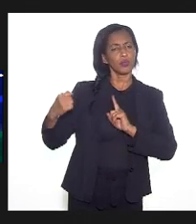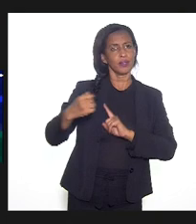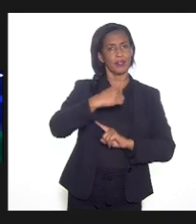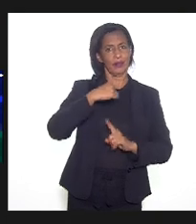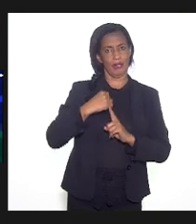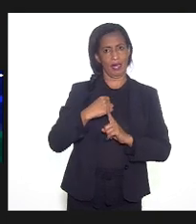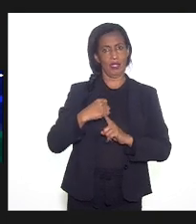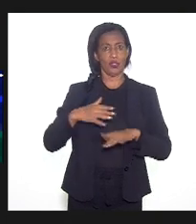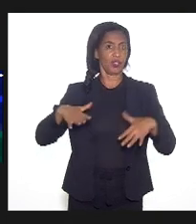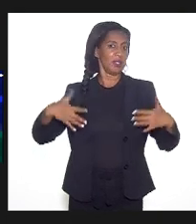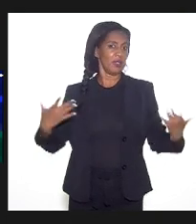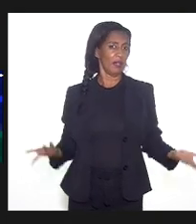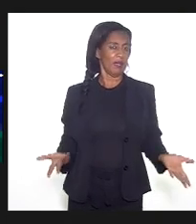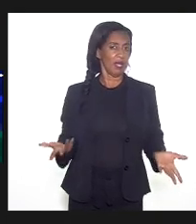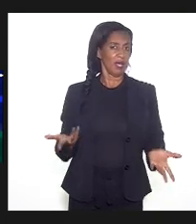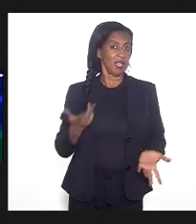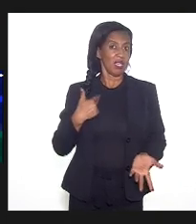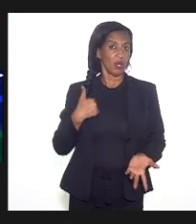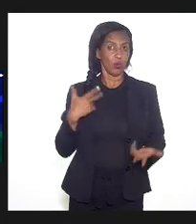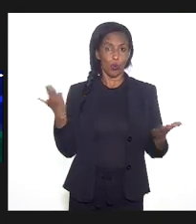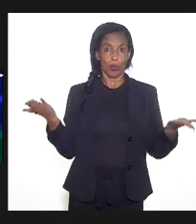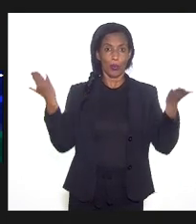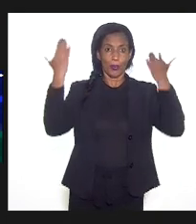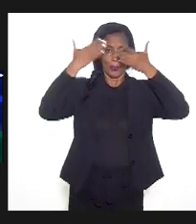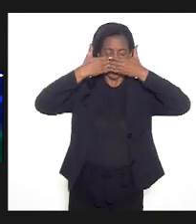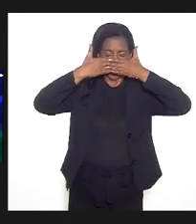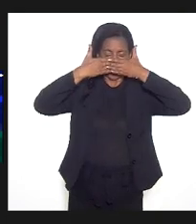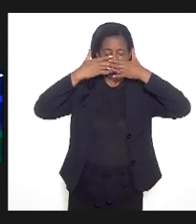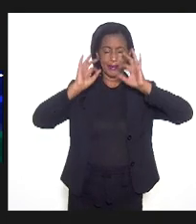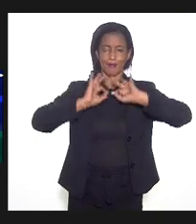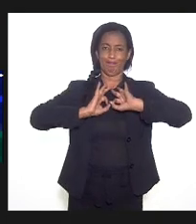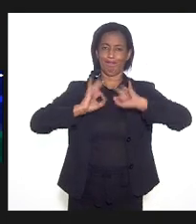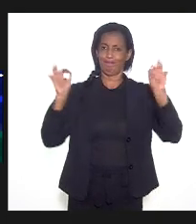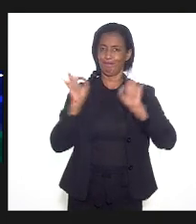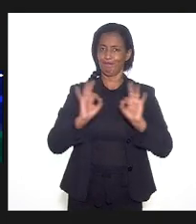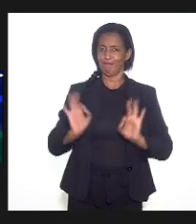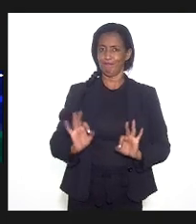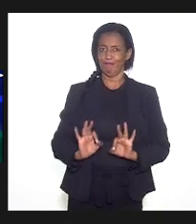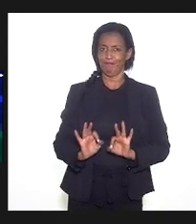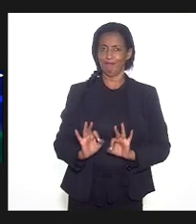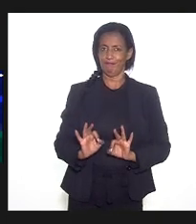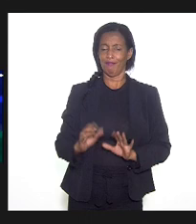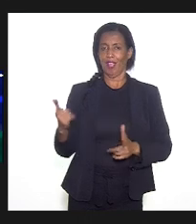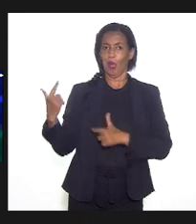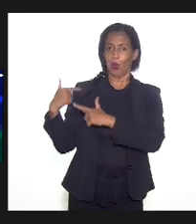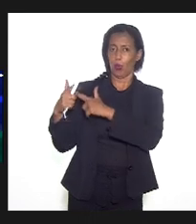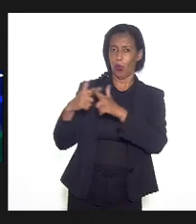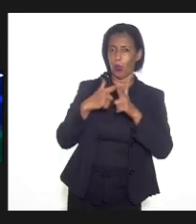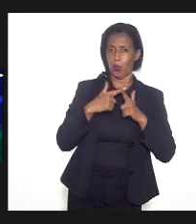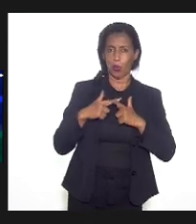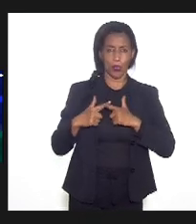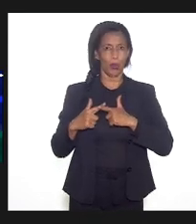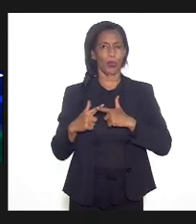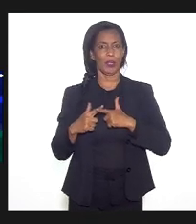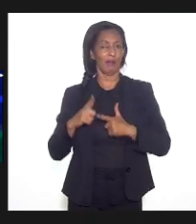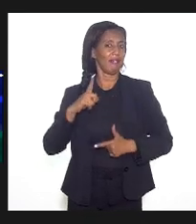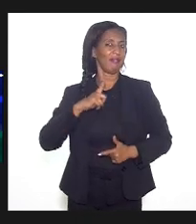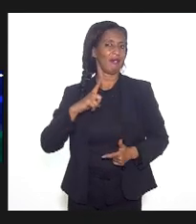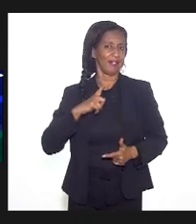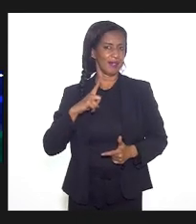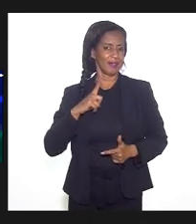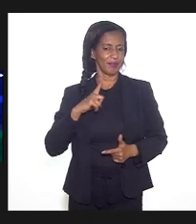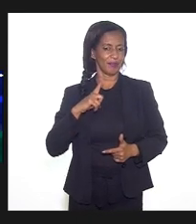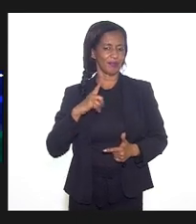aí, obviamente, não estou cego de maneira nenhuma às dicotomias que